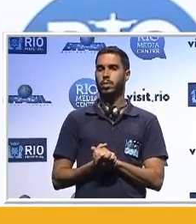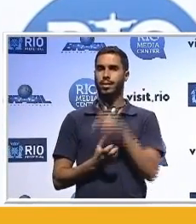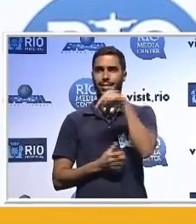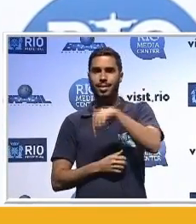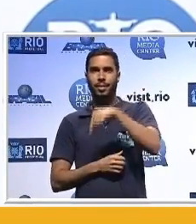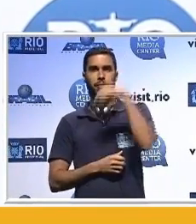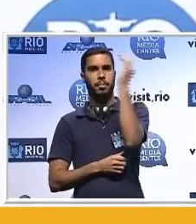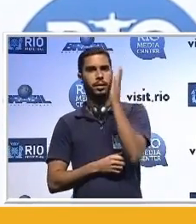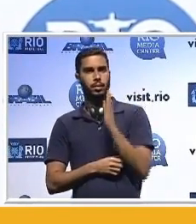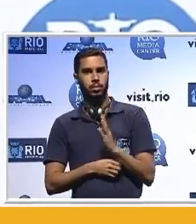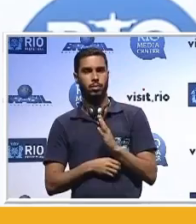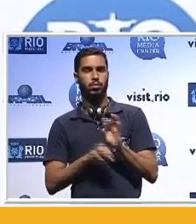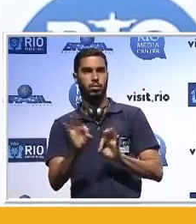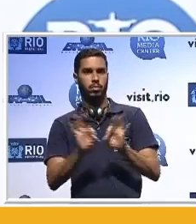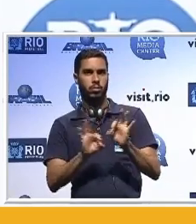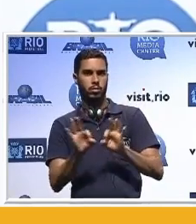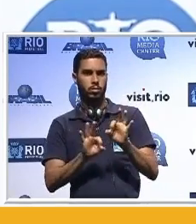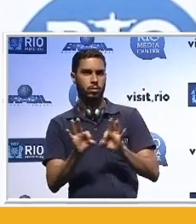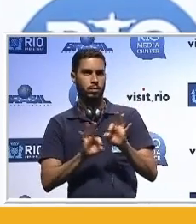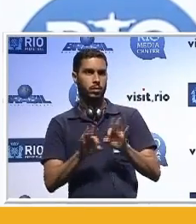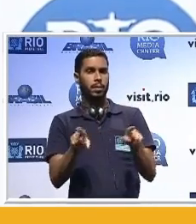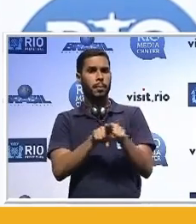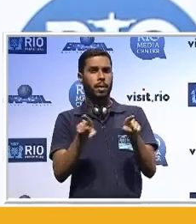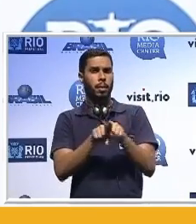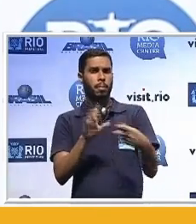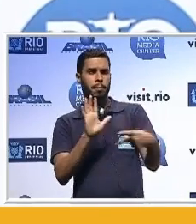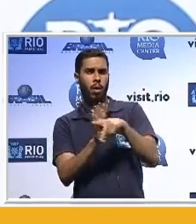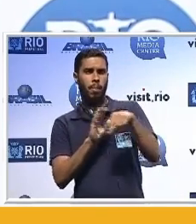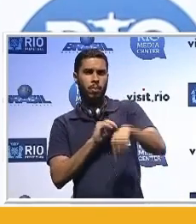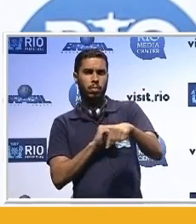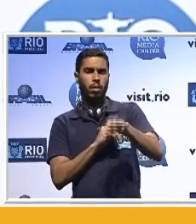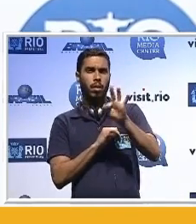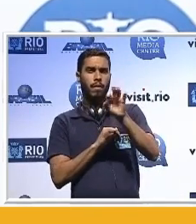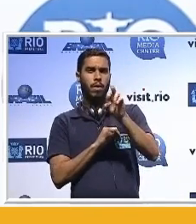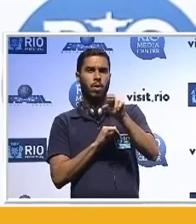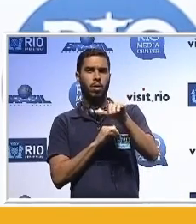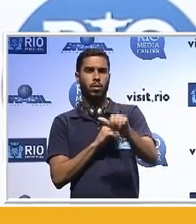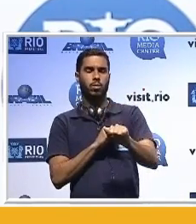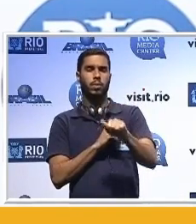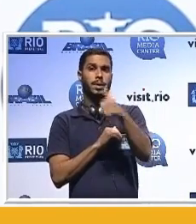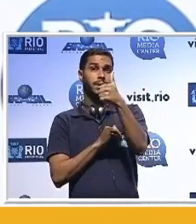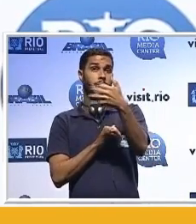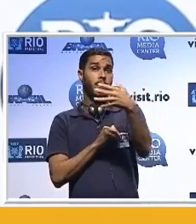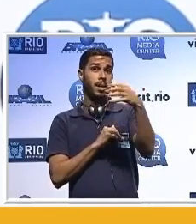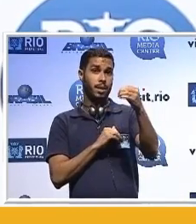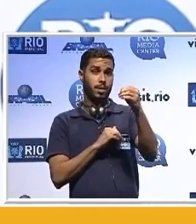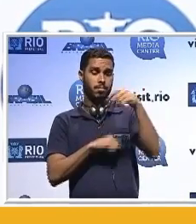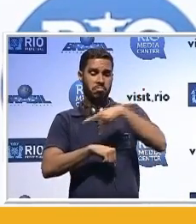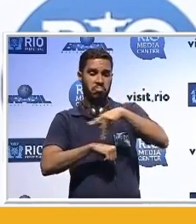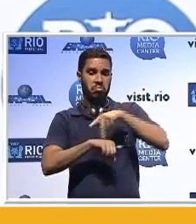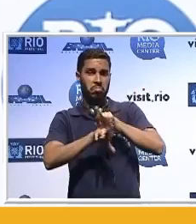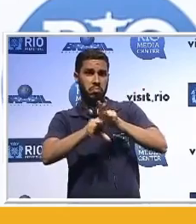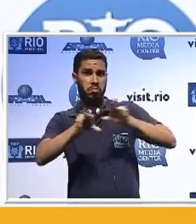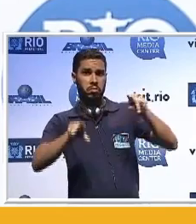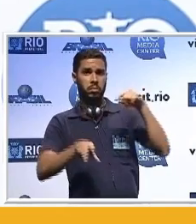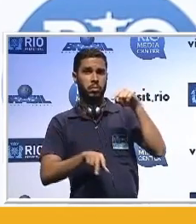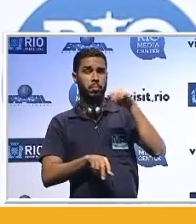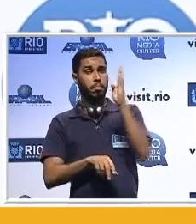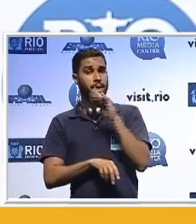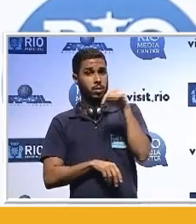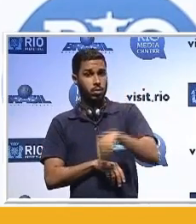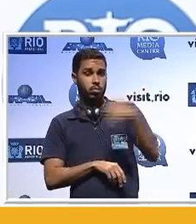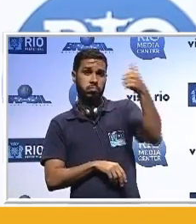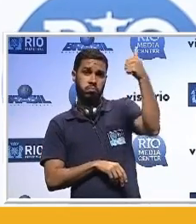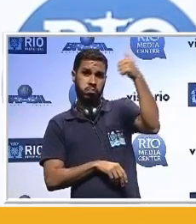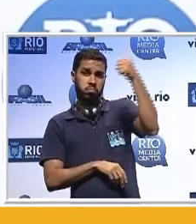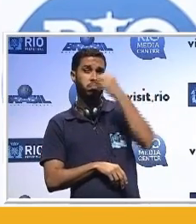Banco Mundial e do próprio Fórum Econômico Mundial, em 140 países, onde nós somos o primeiro em potencial natural e 8º em potencial